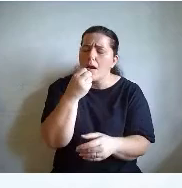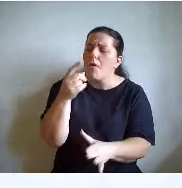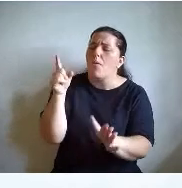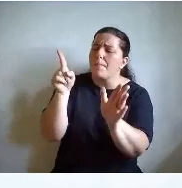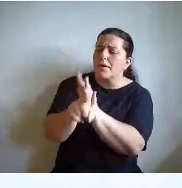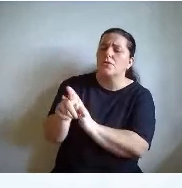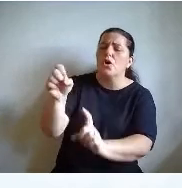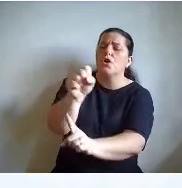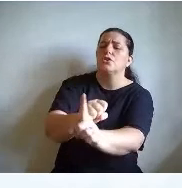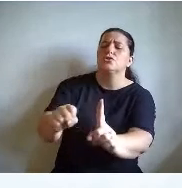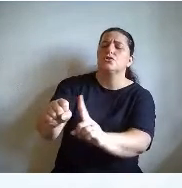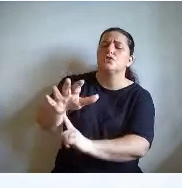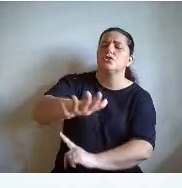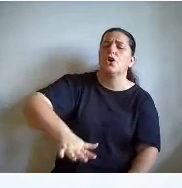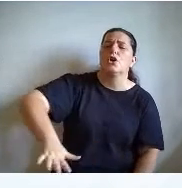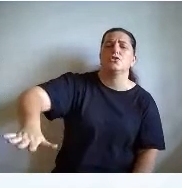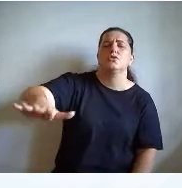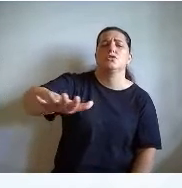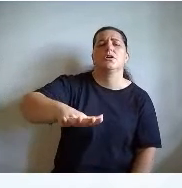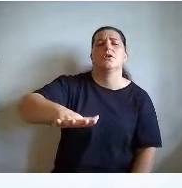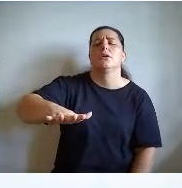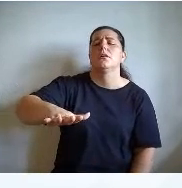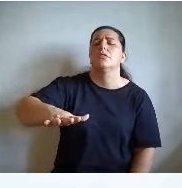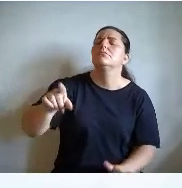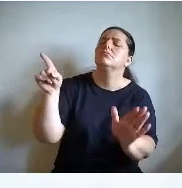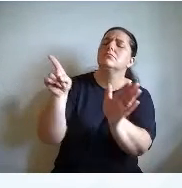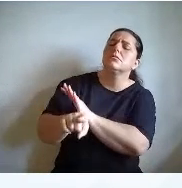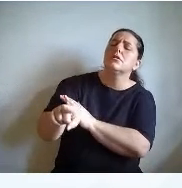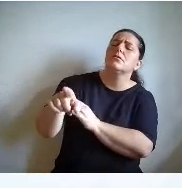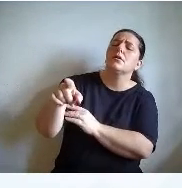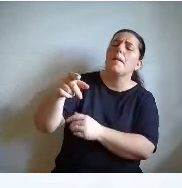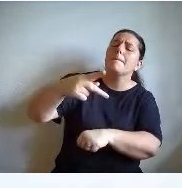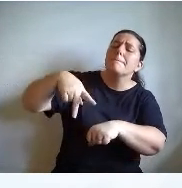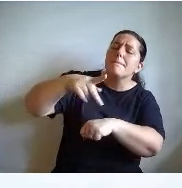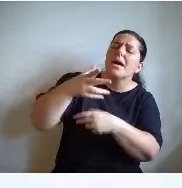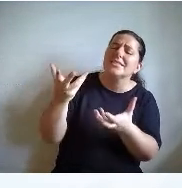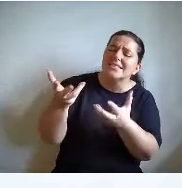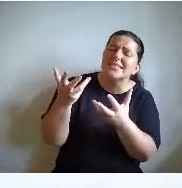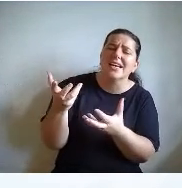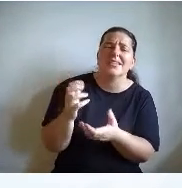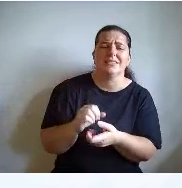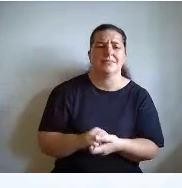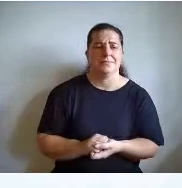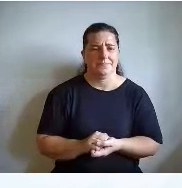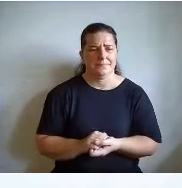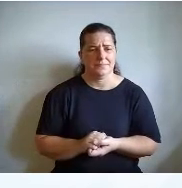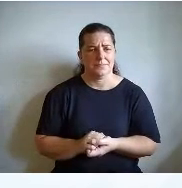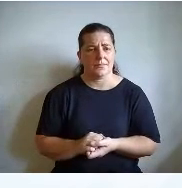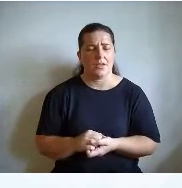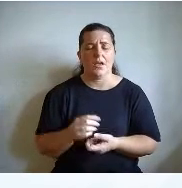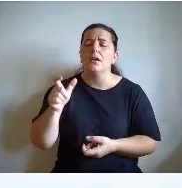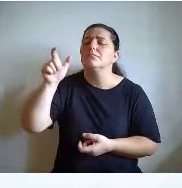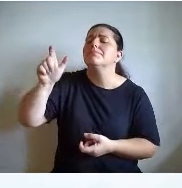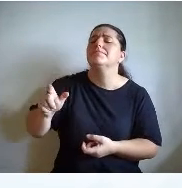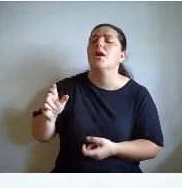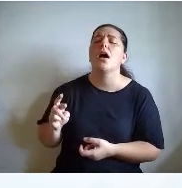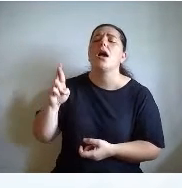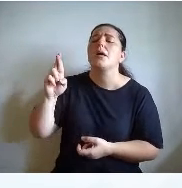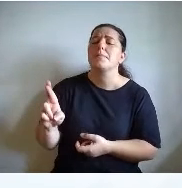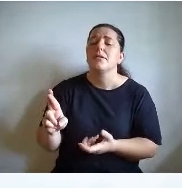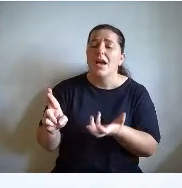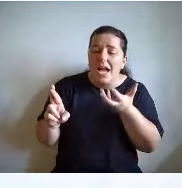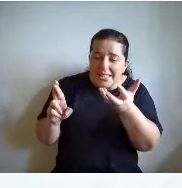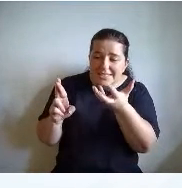sociedade que país que ela quer, né? Que tipo de representação que nós queremos,